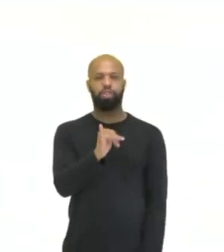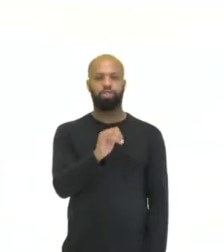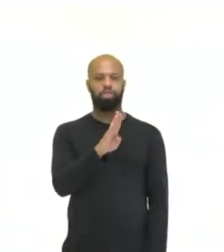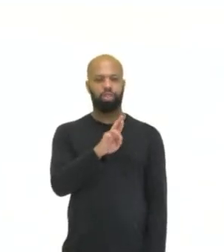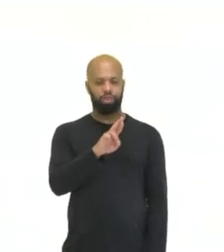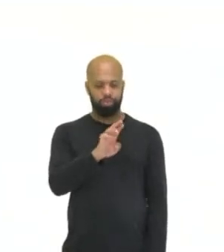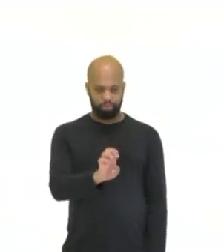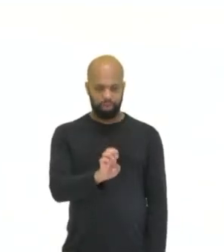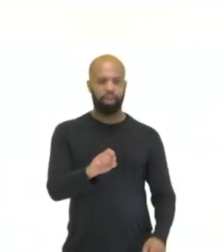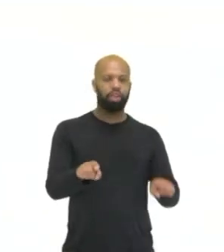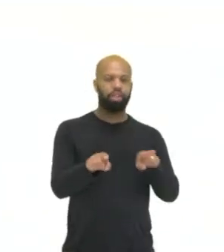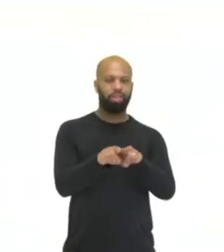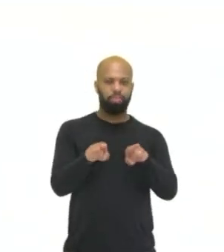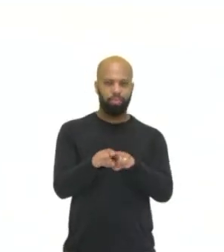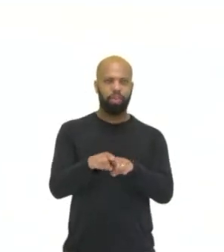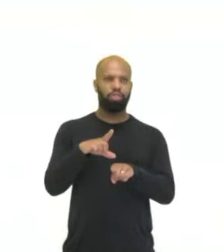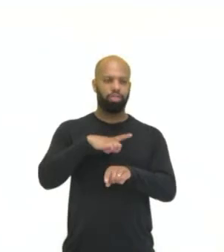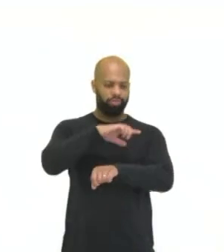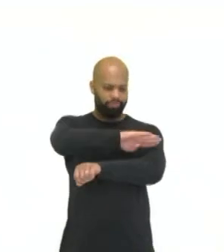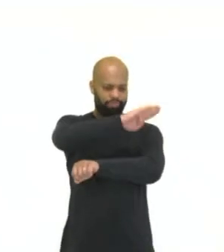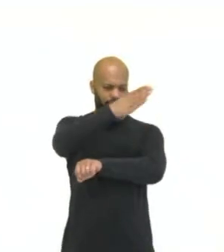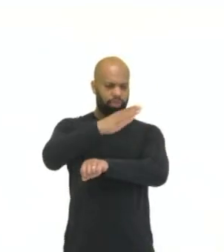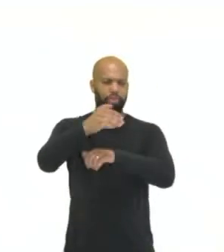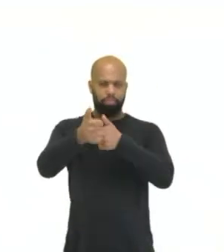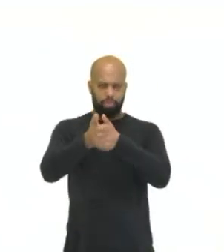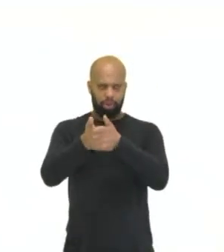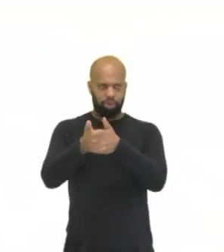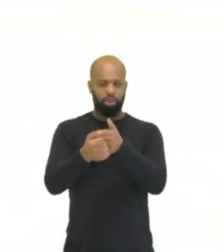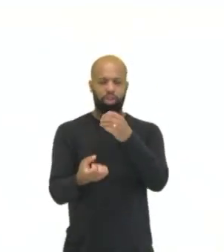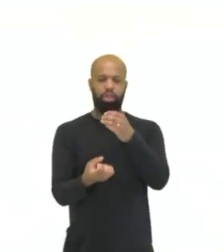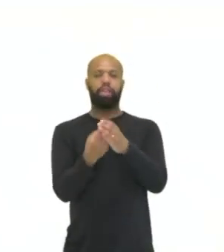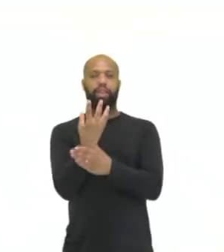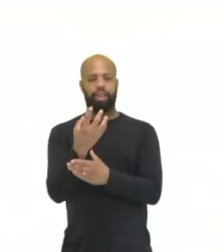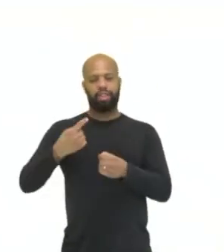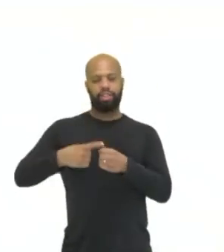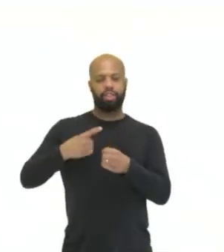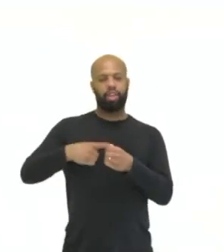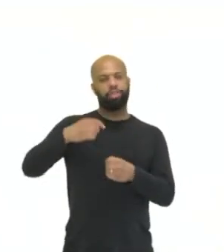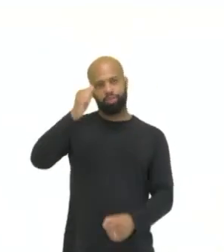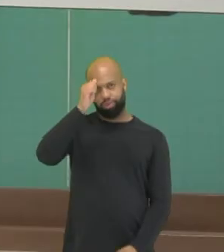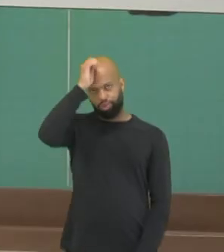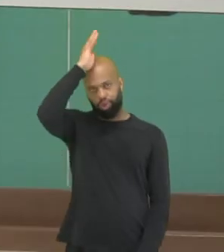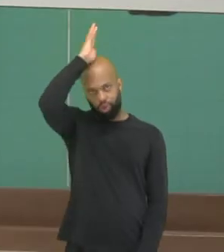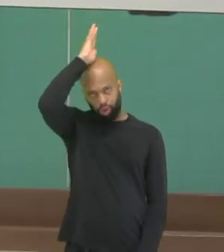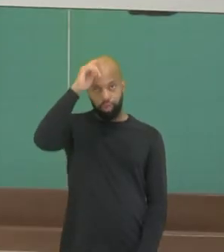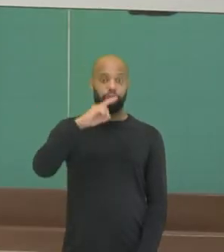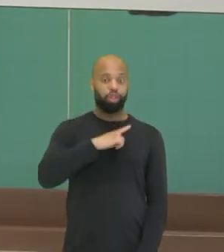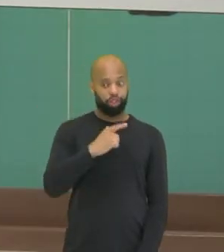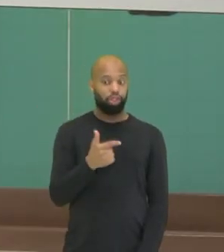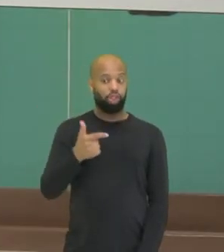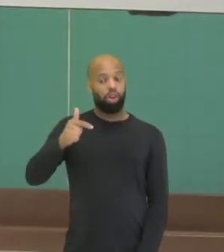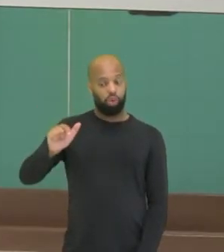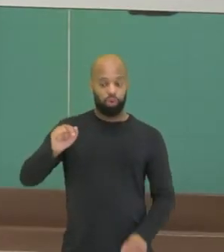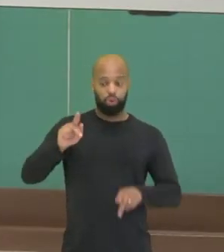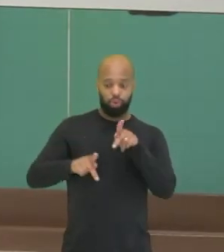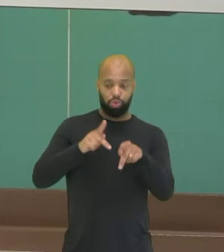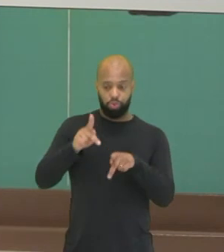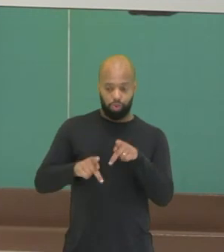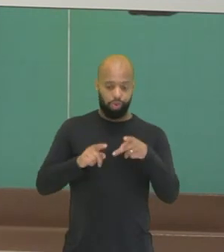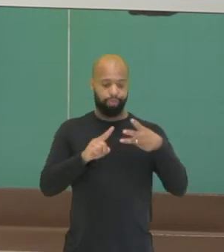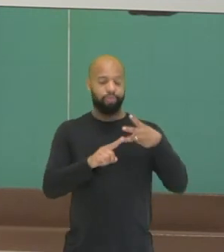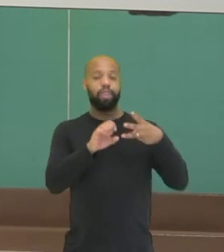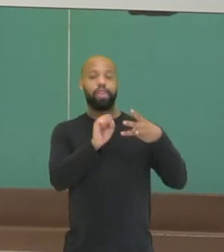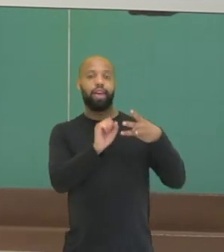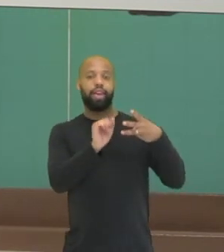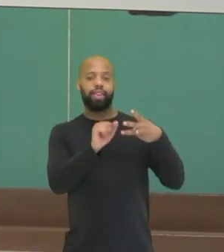Sete Colinas, o professor Roberto comentou, fundaram a cidade de Roma como um modo de defender-se contra a ameaça dos povos vizinhos sabinos, mas comentamos